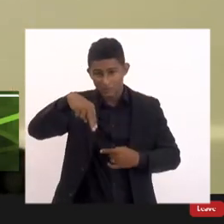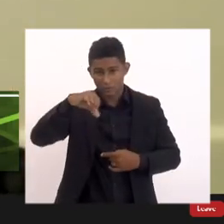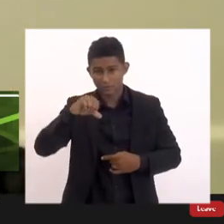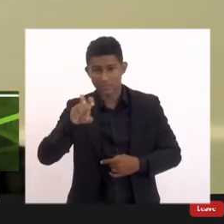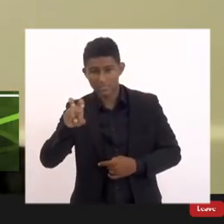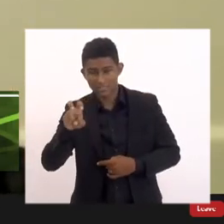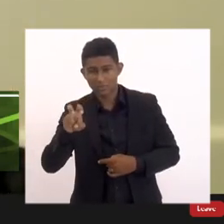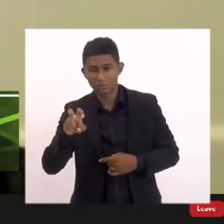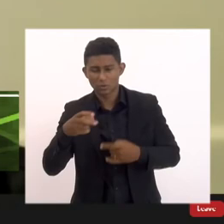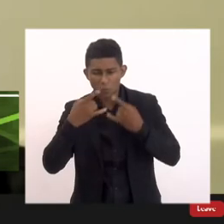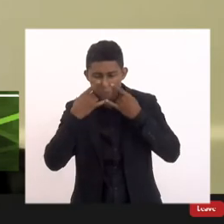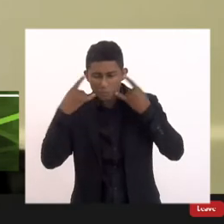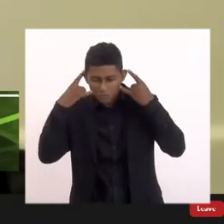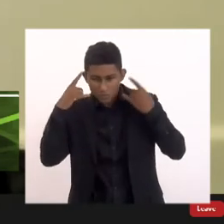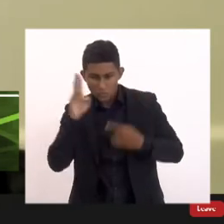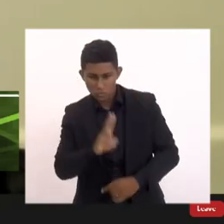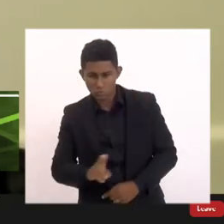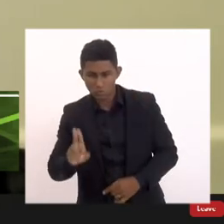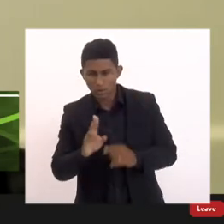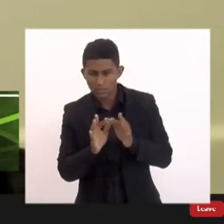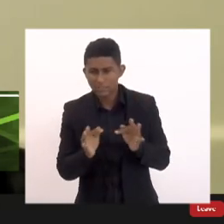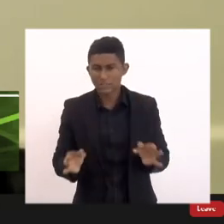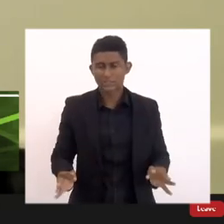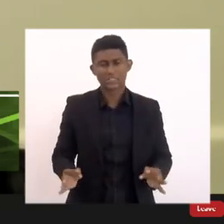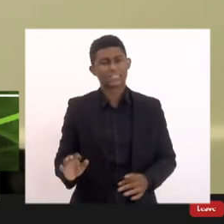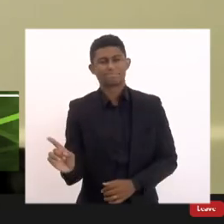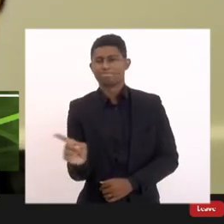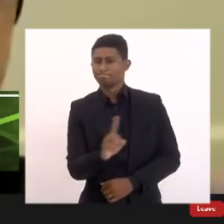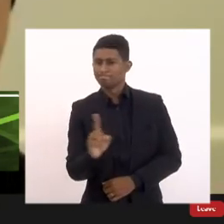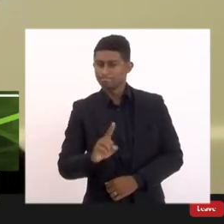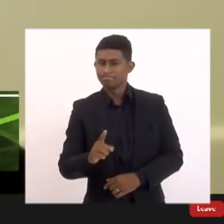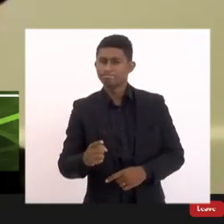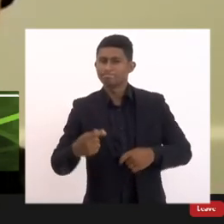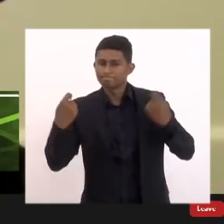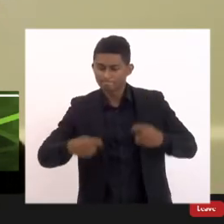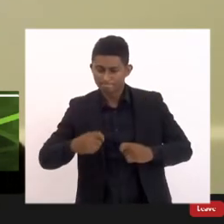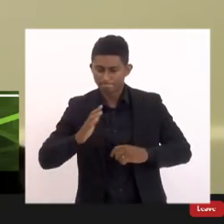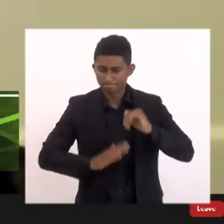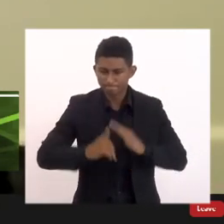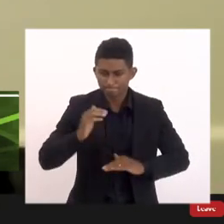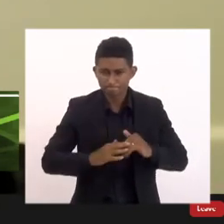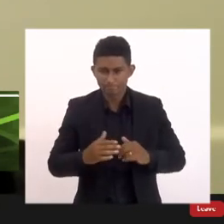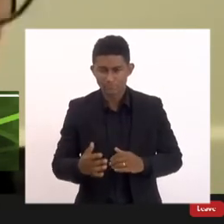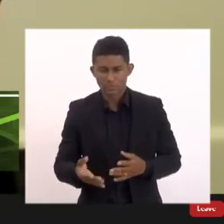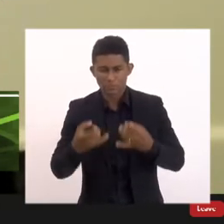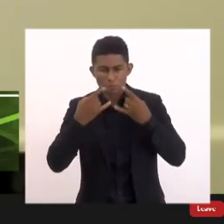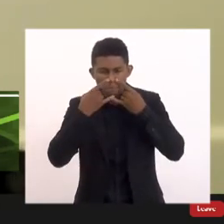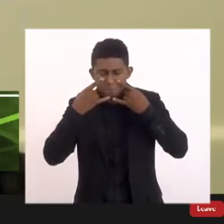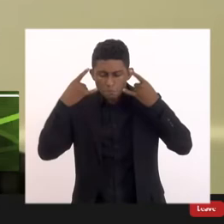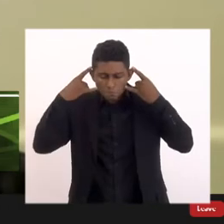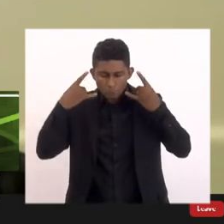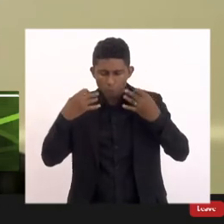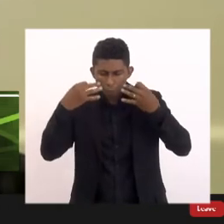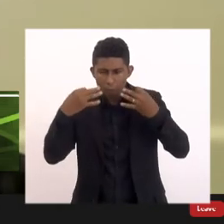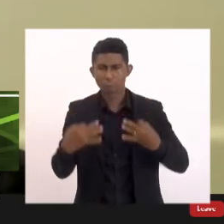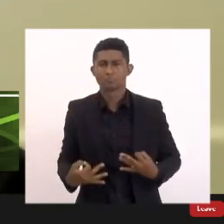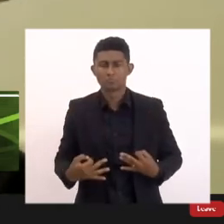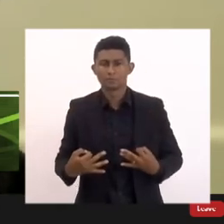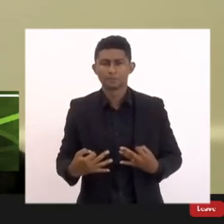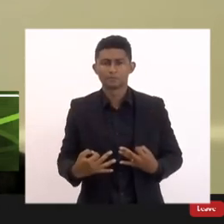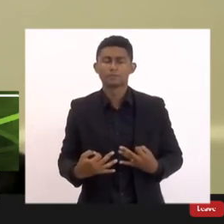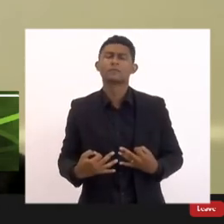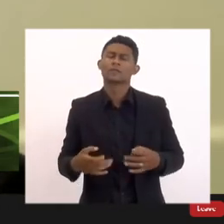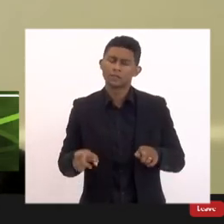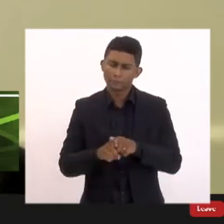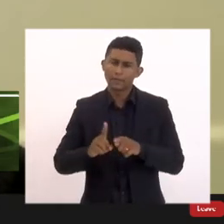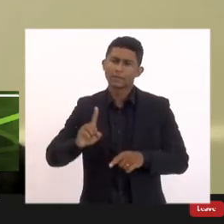utilizar, tá? Ela exige uma certa, um certo domínio para colocar a máscara, e ela pode, de fato, ser reutilizada, a